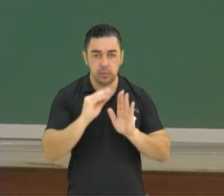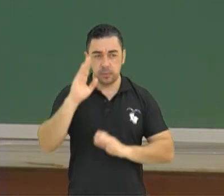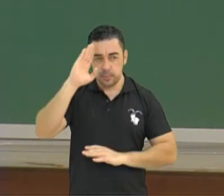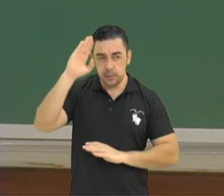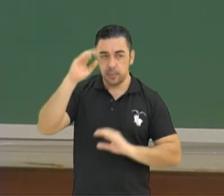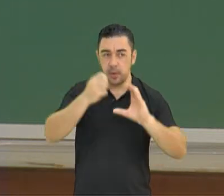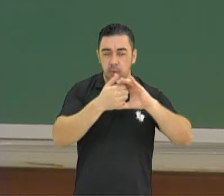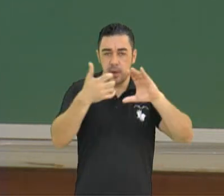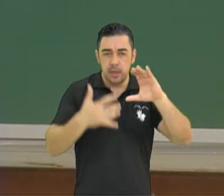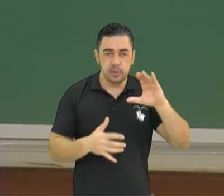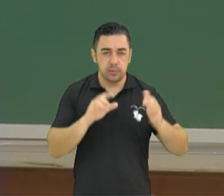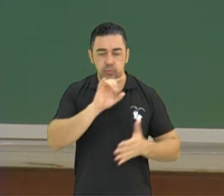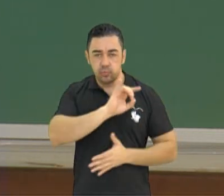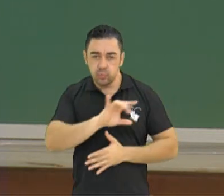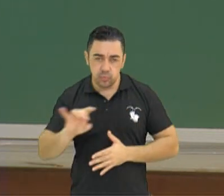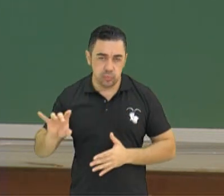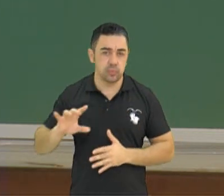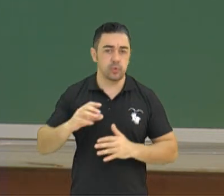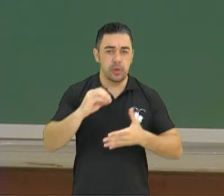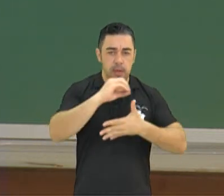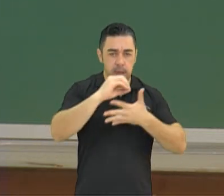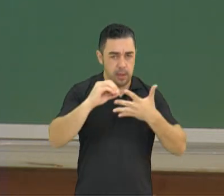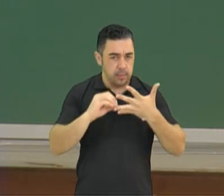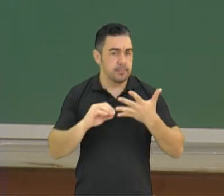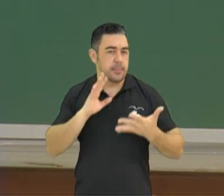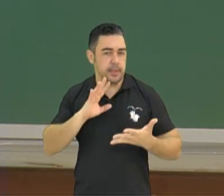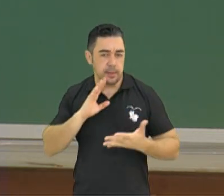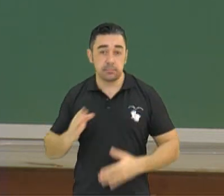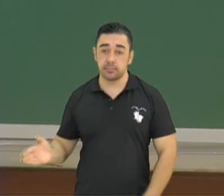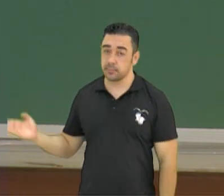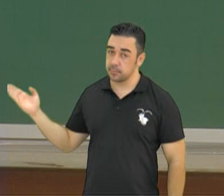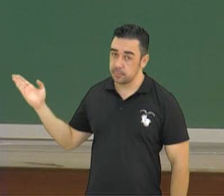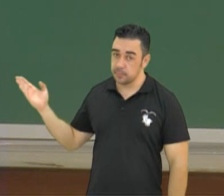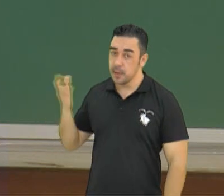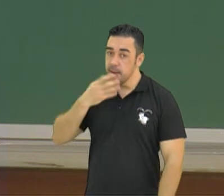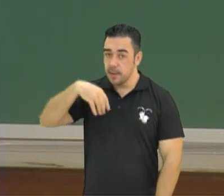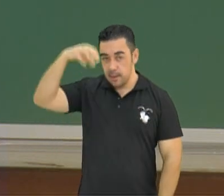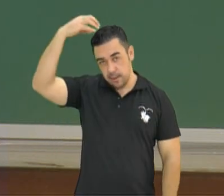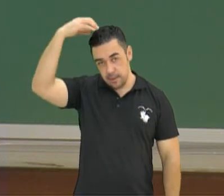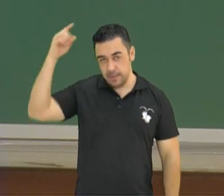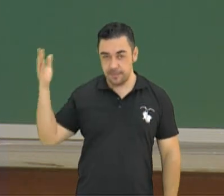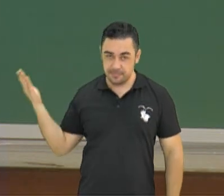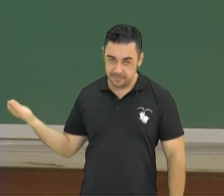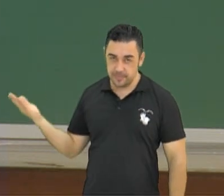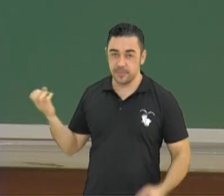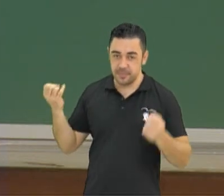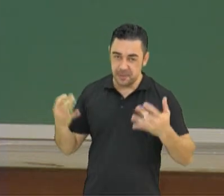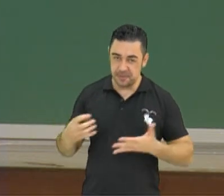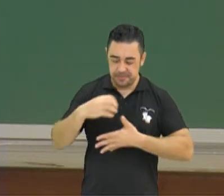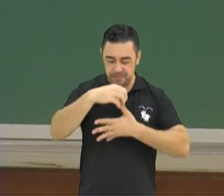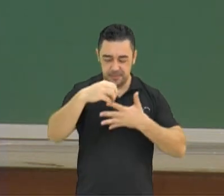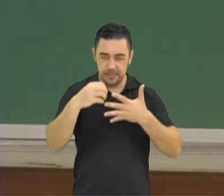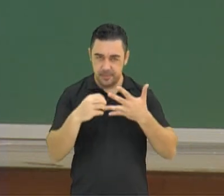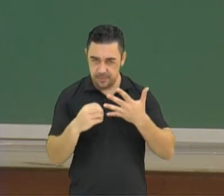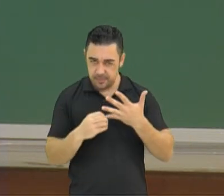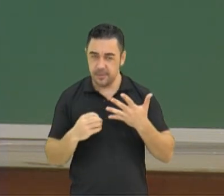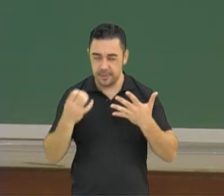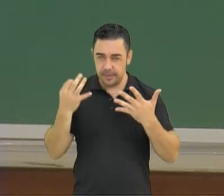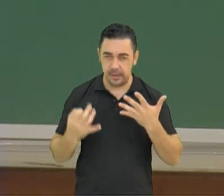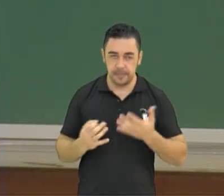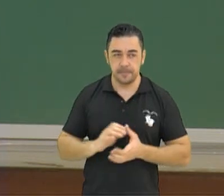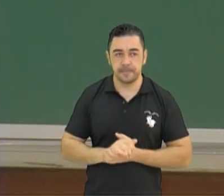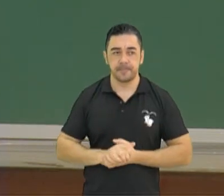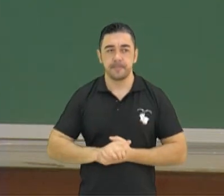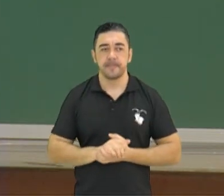principais de todos eles. Então, bem bacana para a gente relembrar aqui. Coloquei até o rei Julian, né? Já que a gente está falando de reino, vamos mostrar um rei de verdade aqui para a